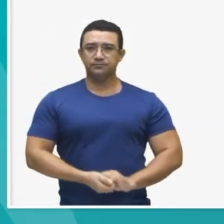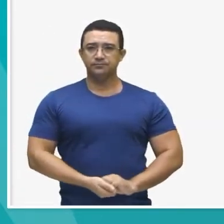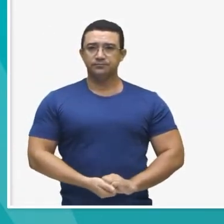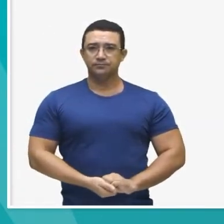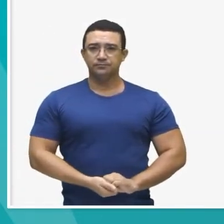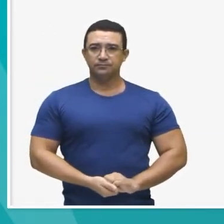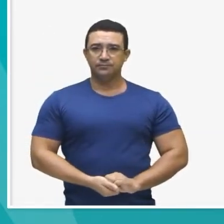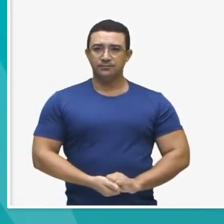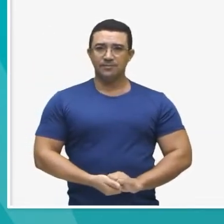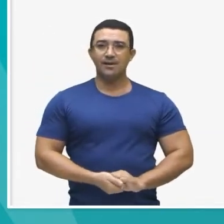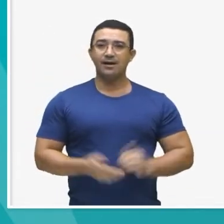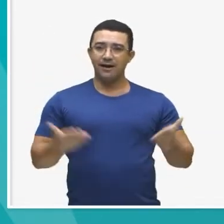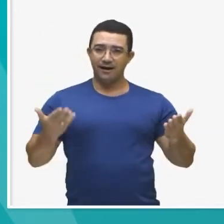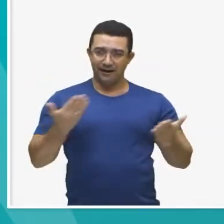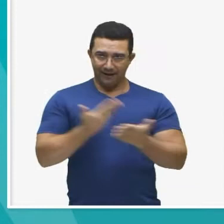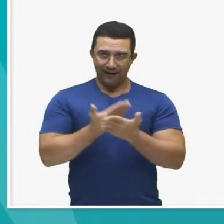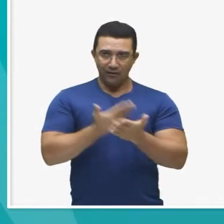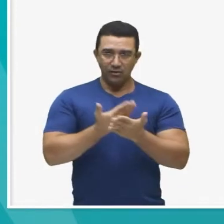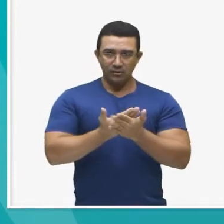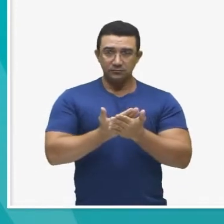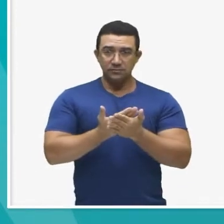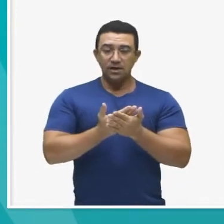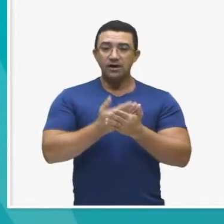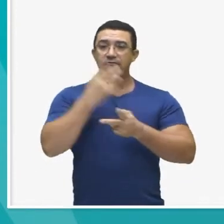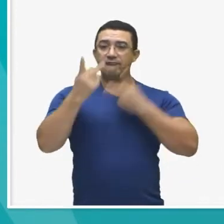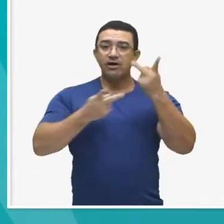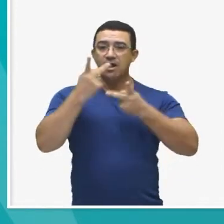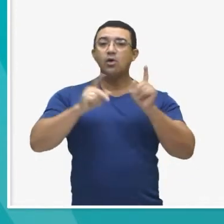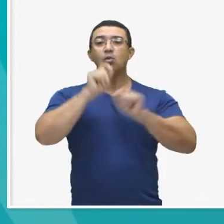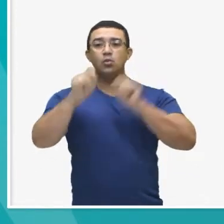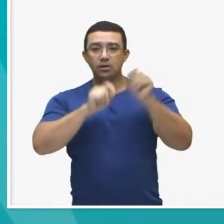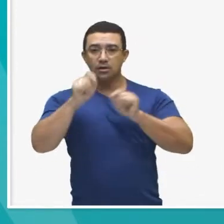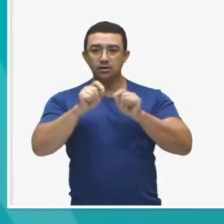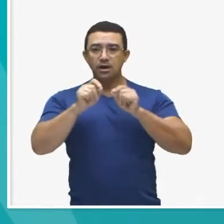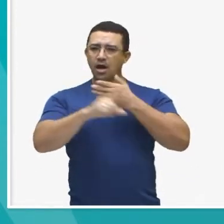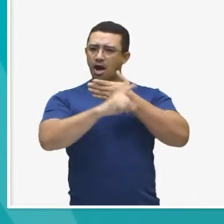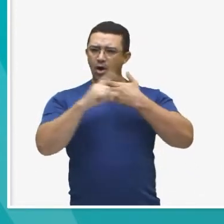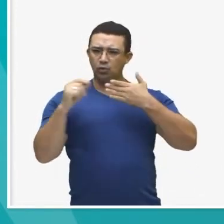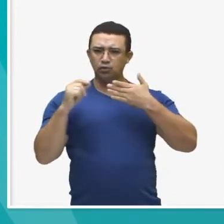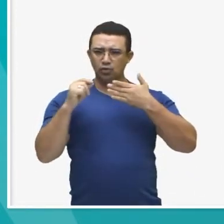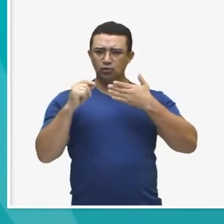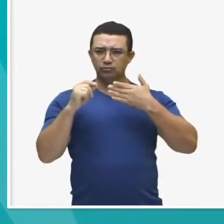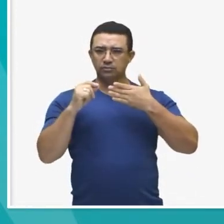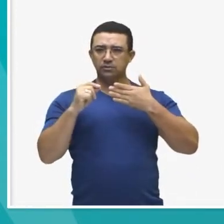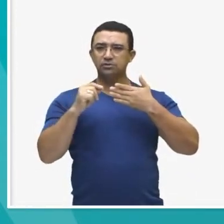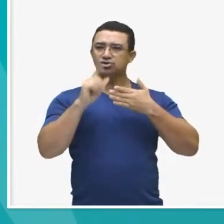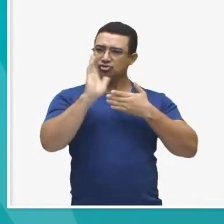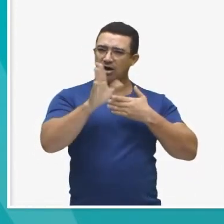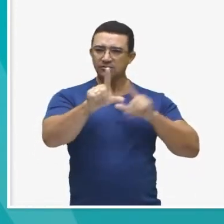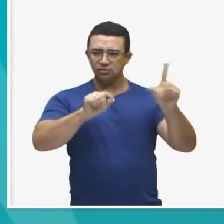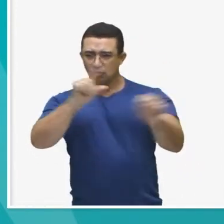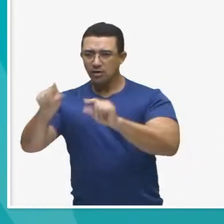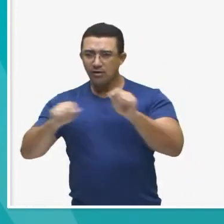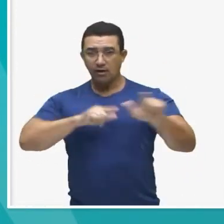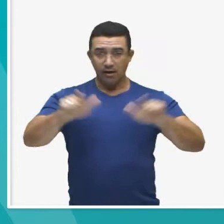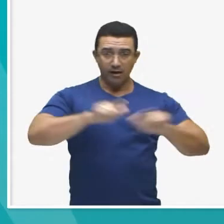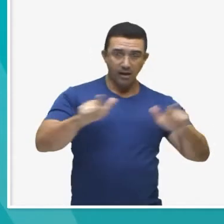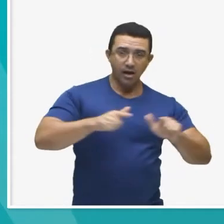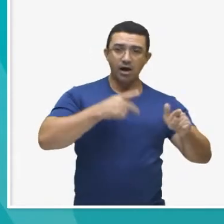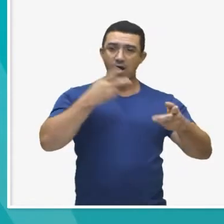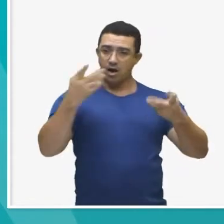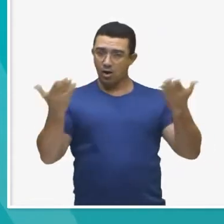Nesta aula, nós vamos falar então do último autor que nós selecionamos para trabalhar, para comentar aqui com vocês,